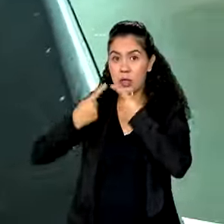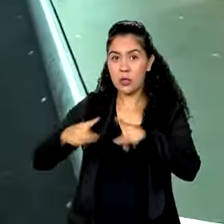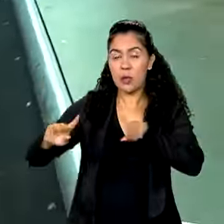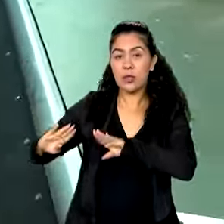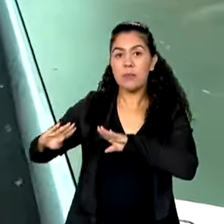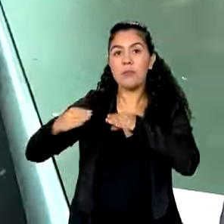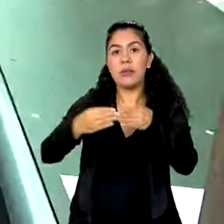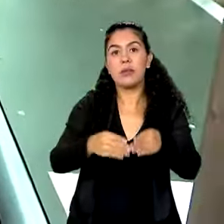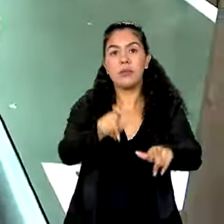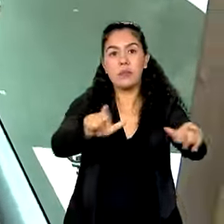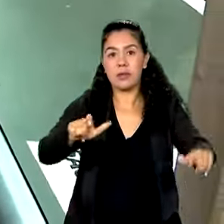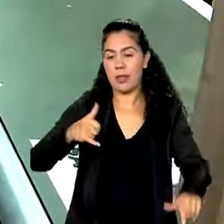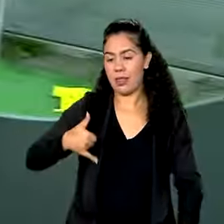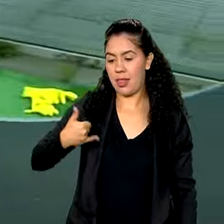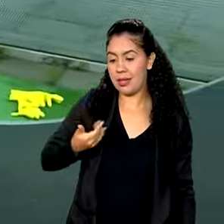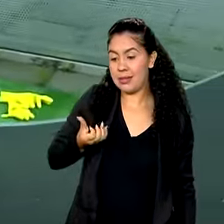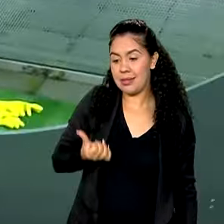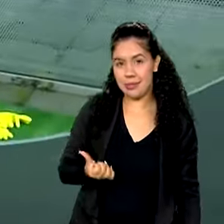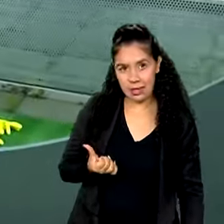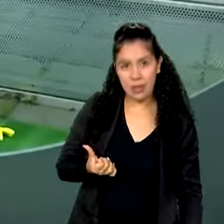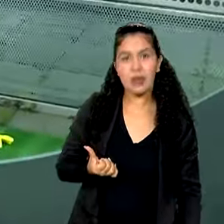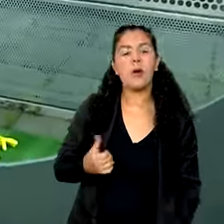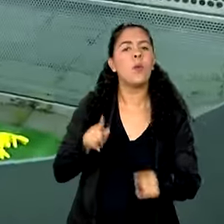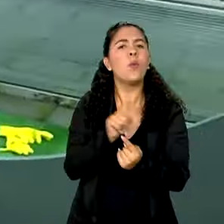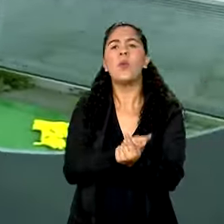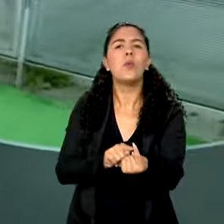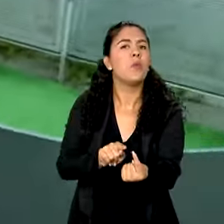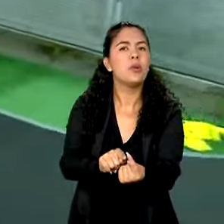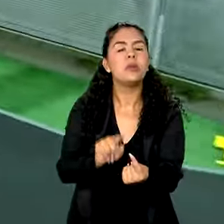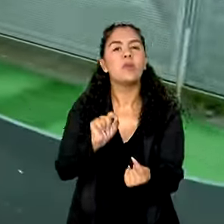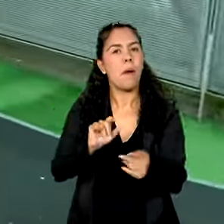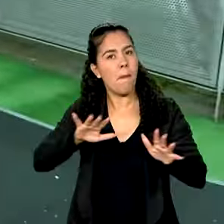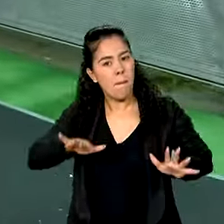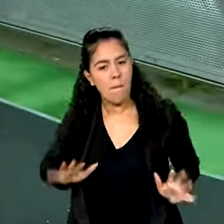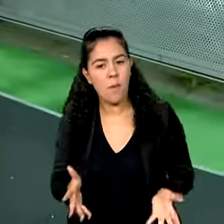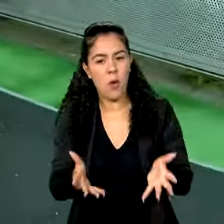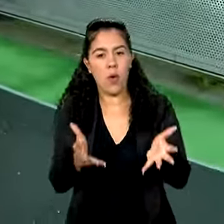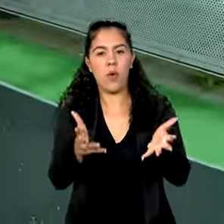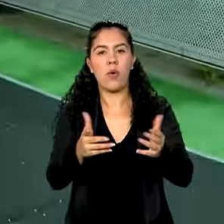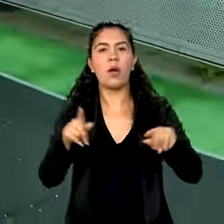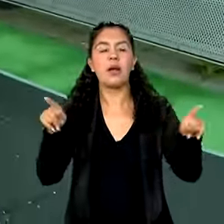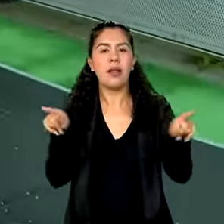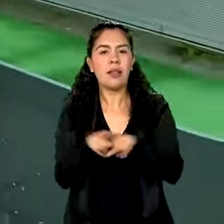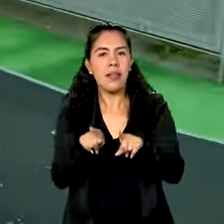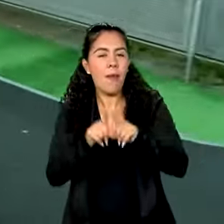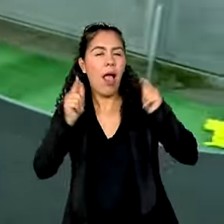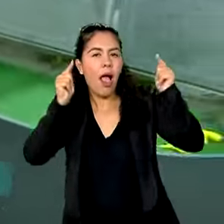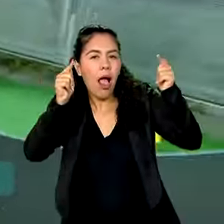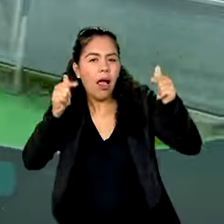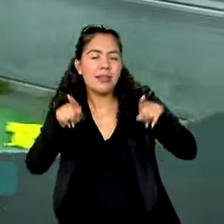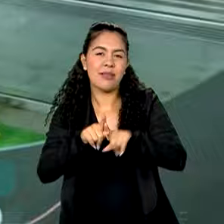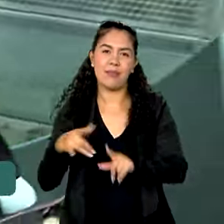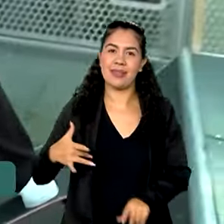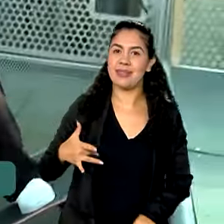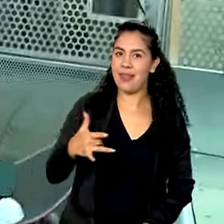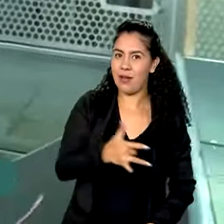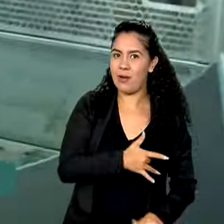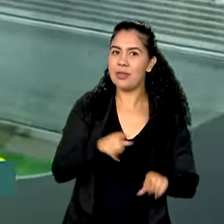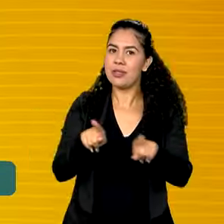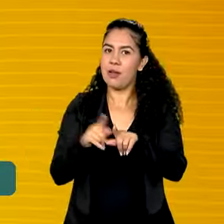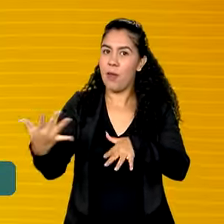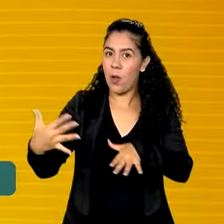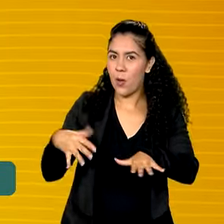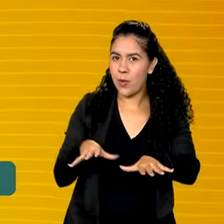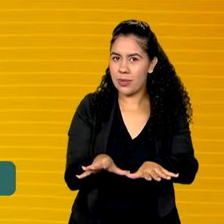a partir de 6 anos de idade e tem o objetivo de promover, além da recreação, saúde e inclusão